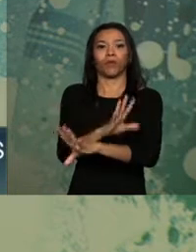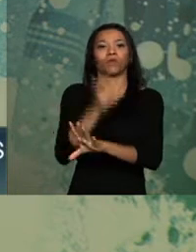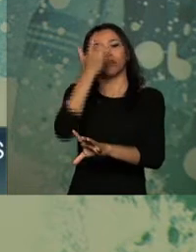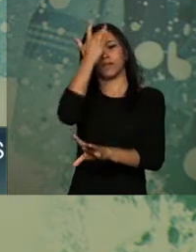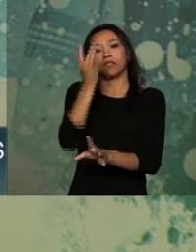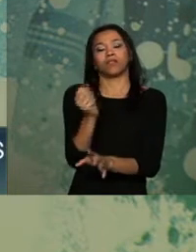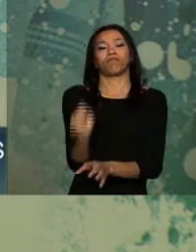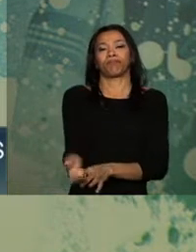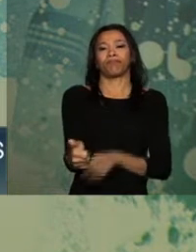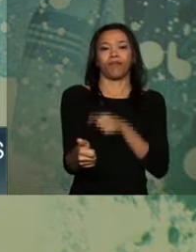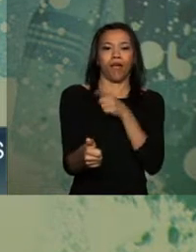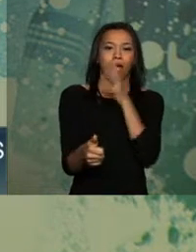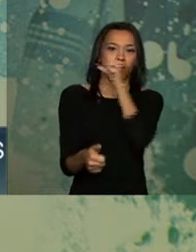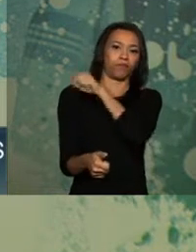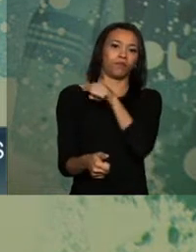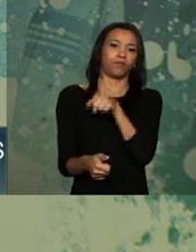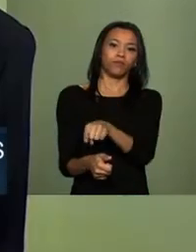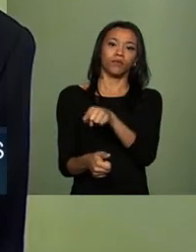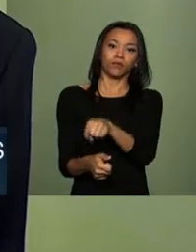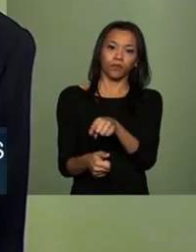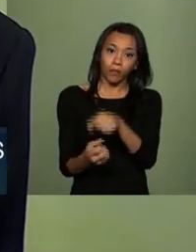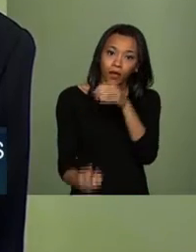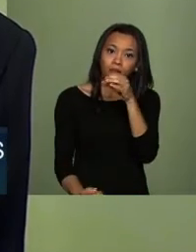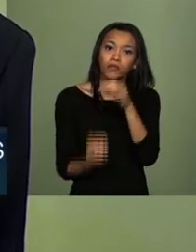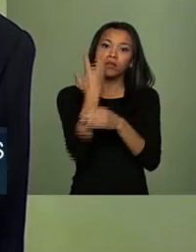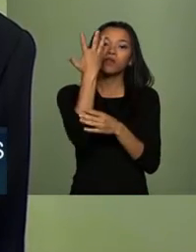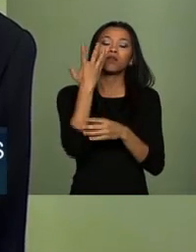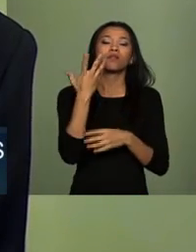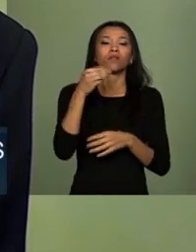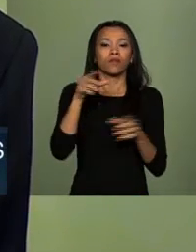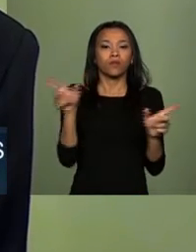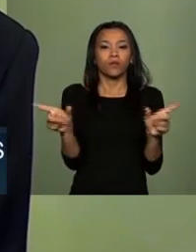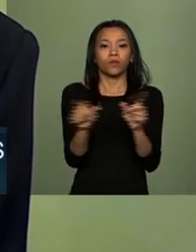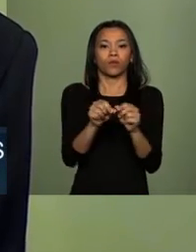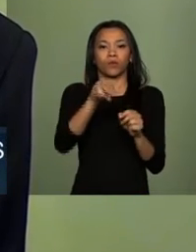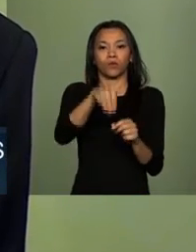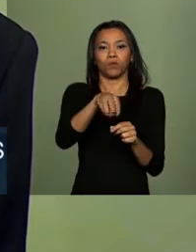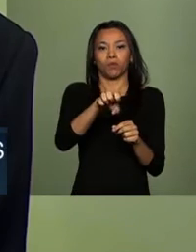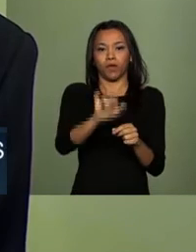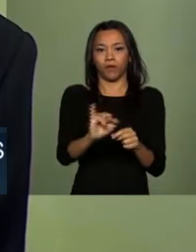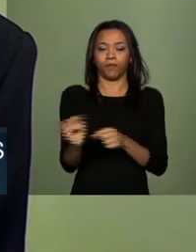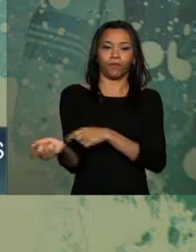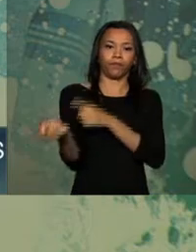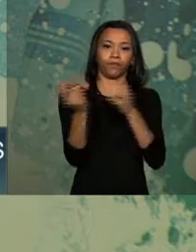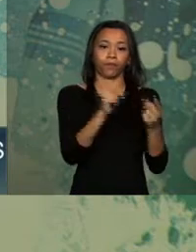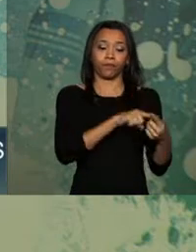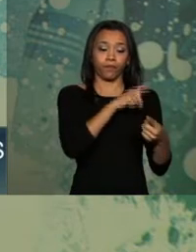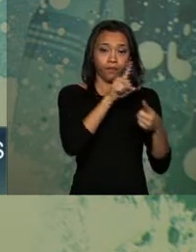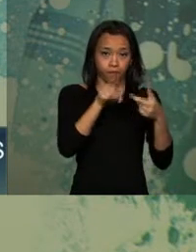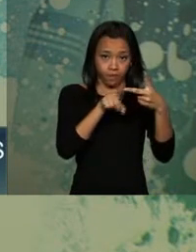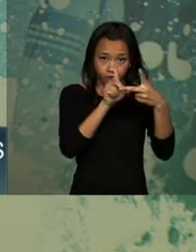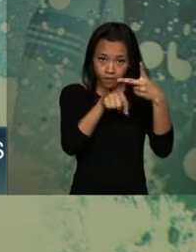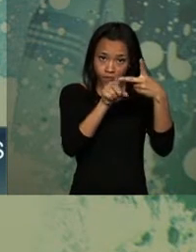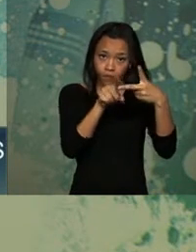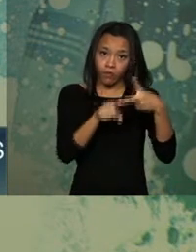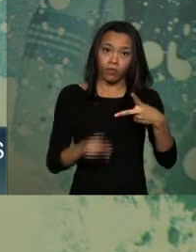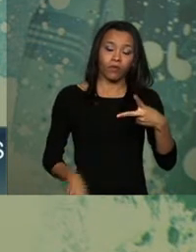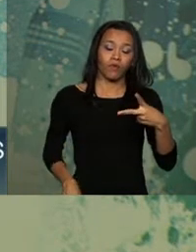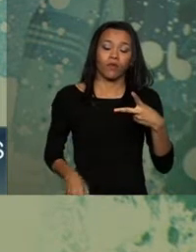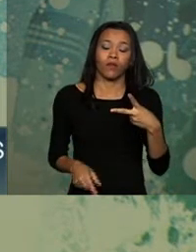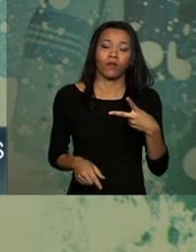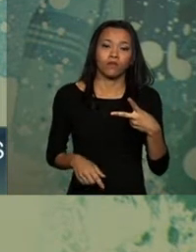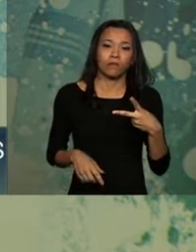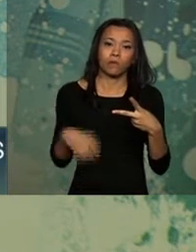sistema mais rápido de criação, é esse do MEI. Segundo ponto, o trabalho